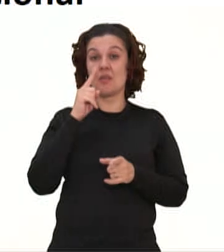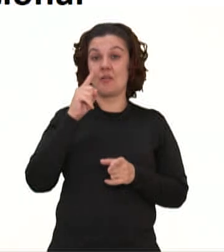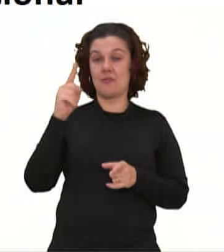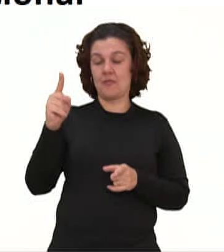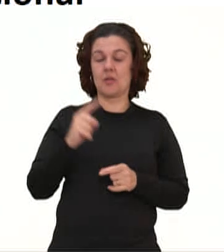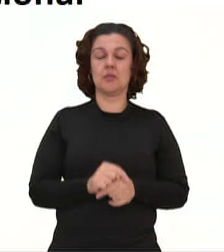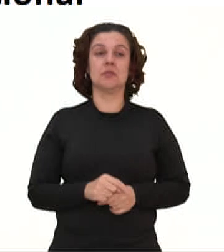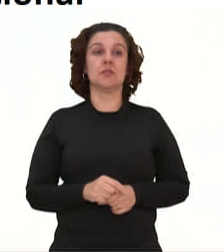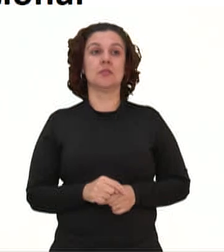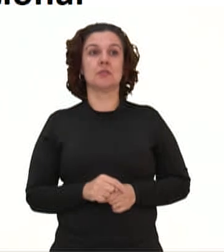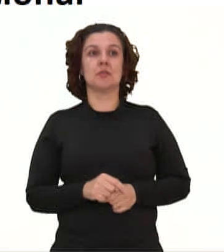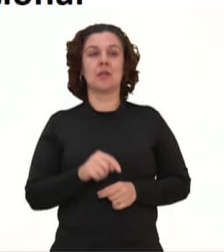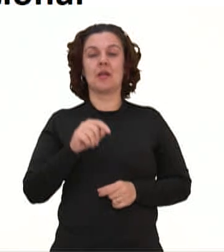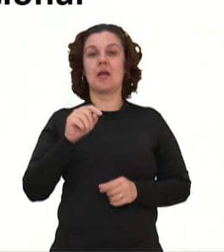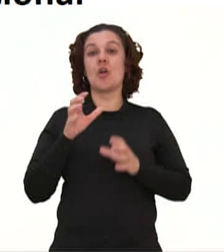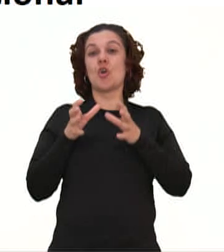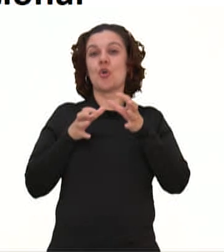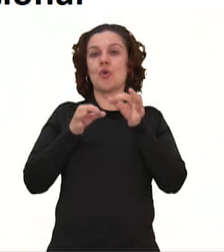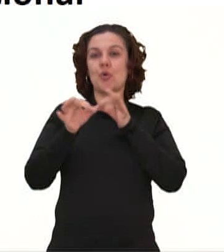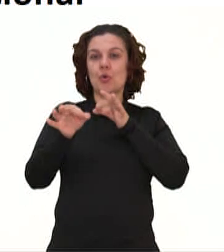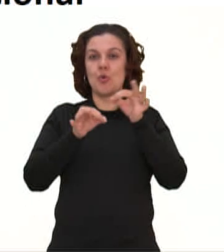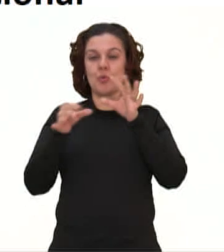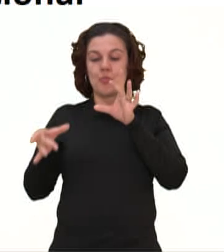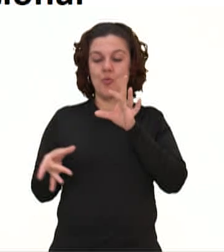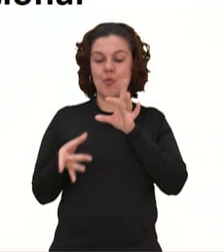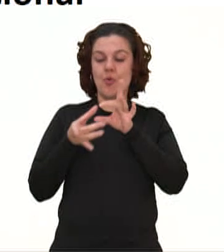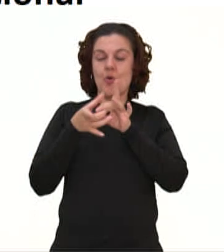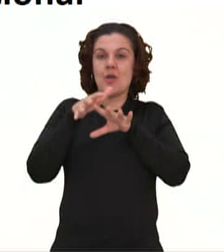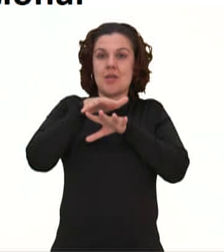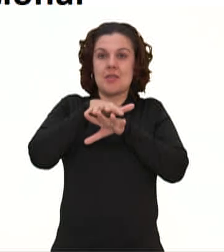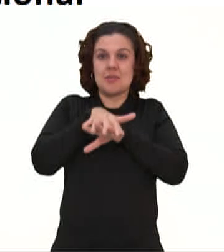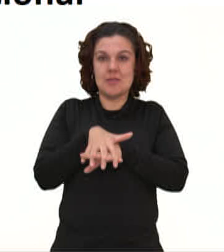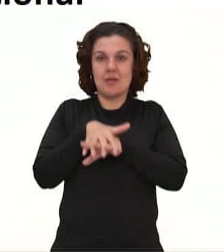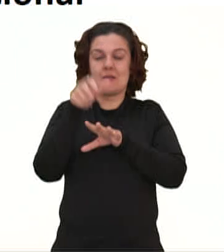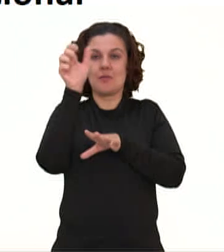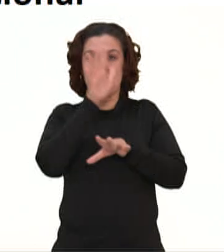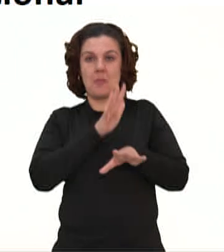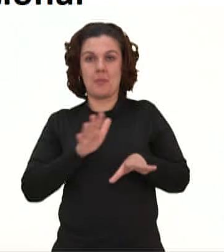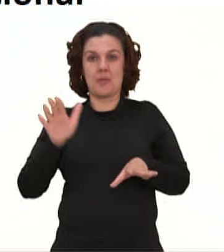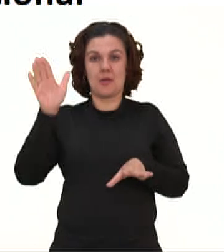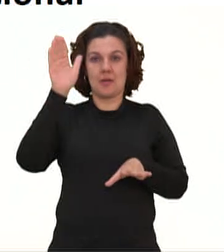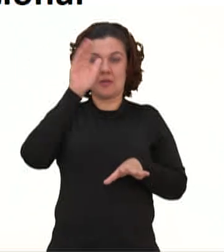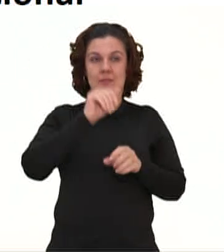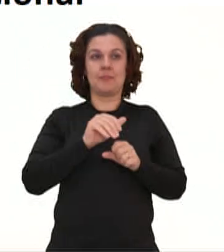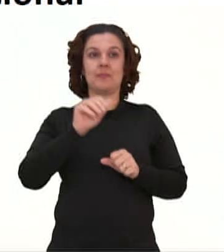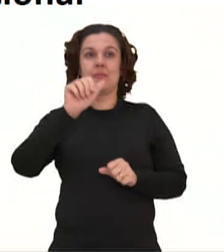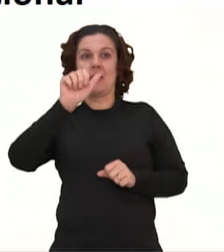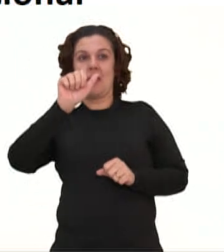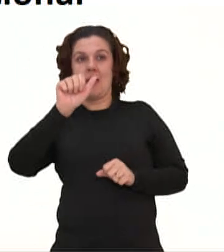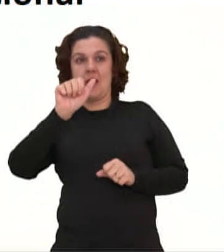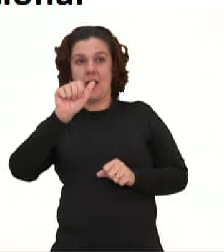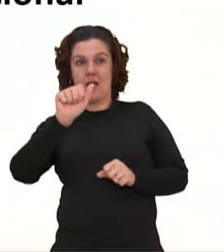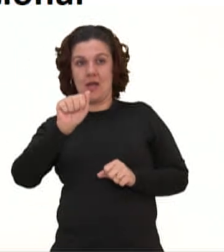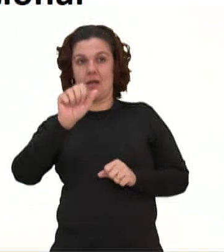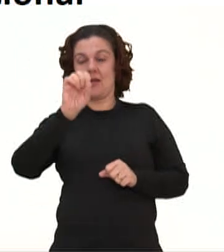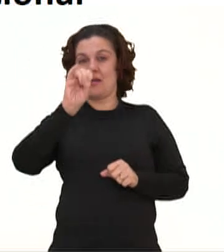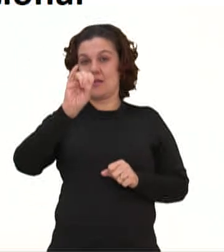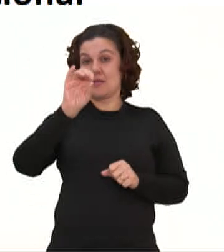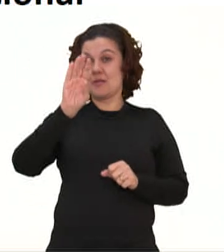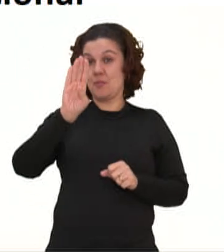tem um cartaz da Ação Integralista Brasileira, AIB.